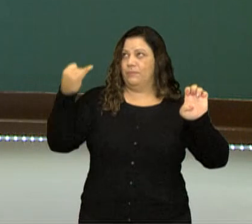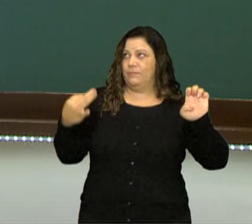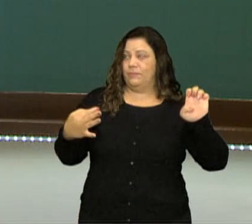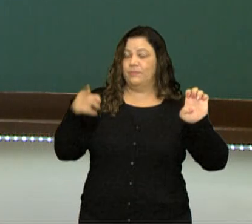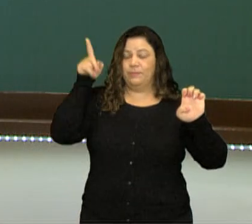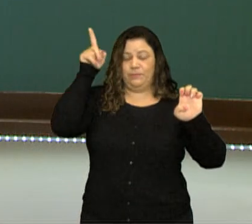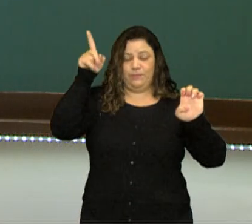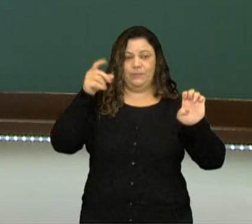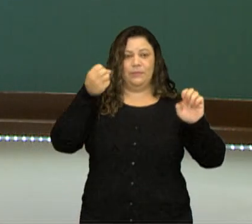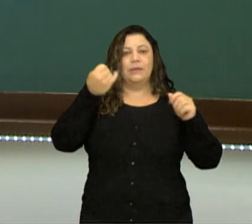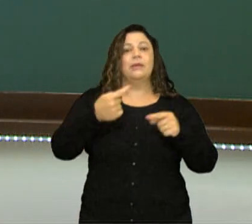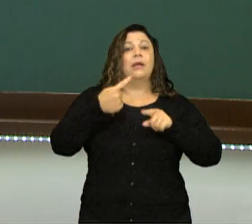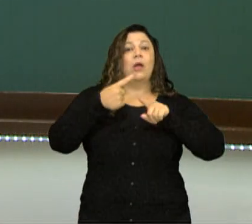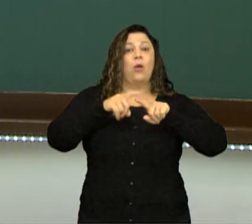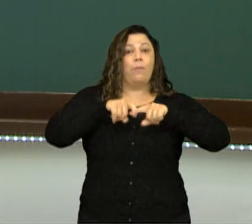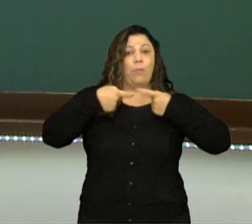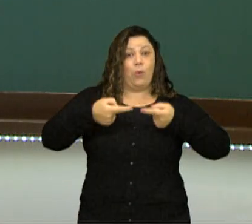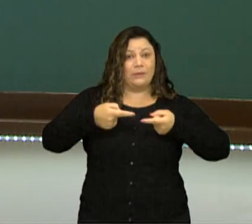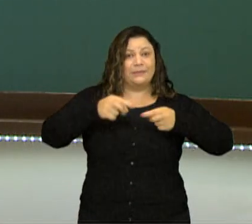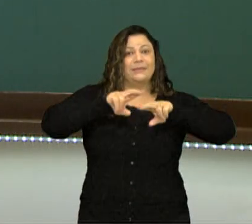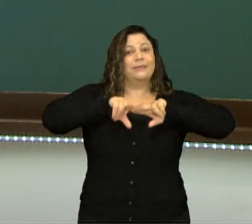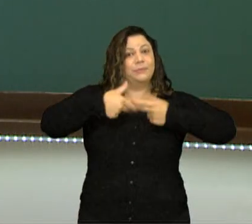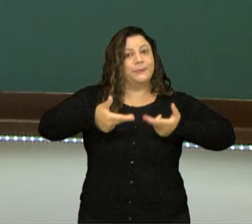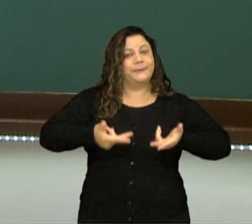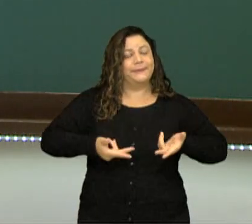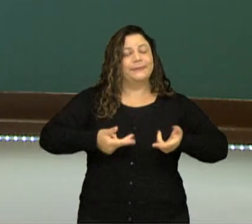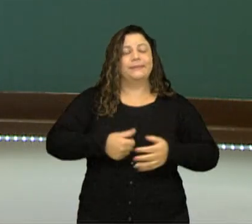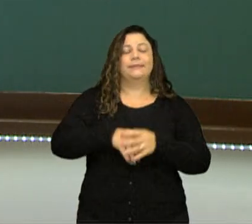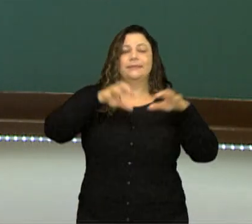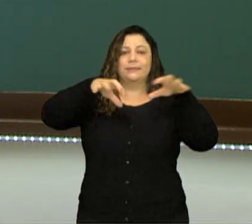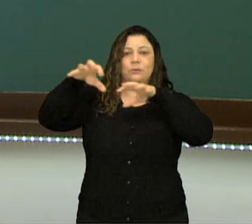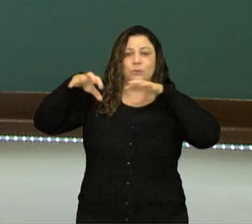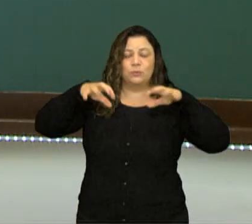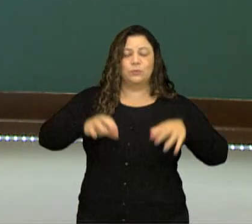chovendo, uma explicativa devido à conjunção pois.